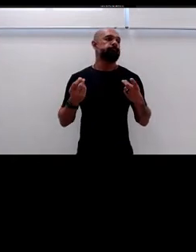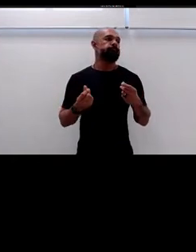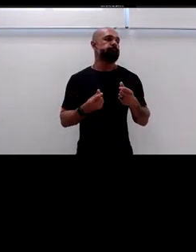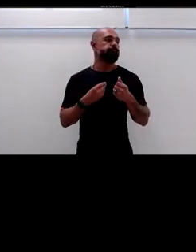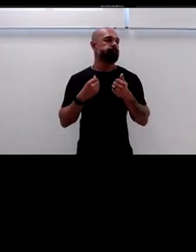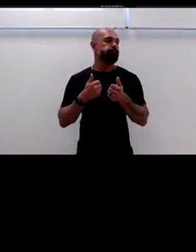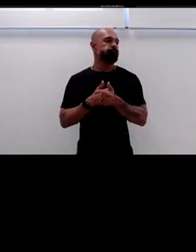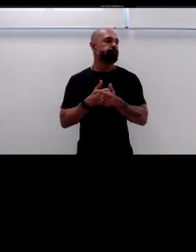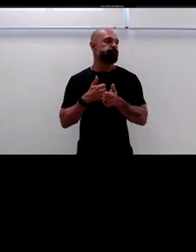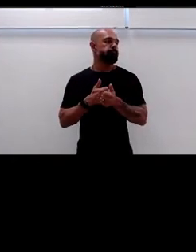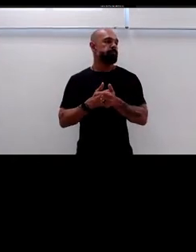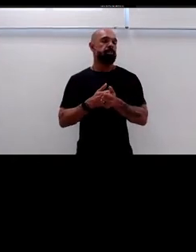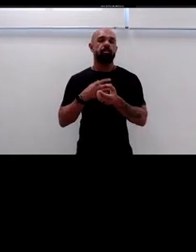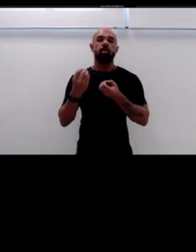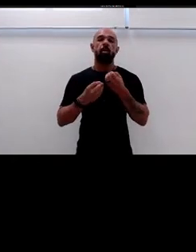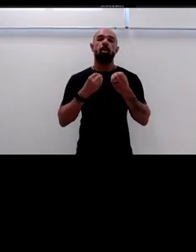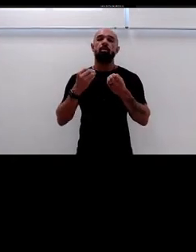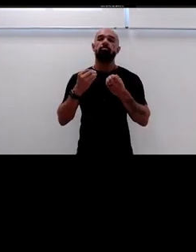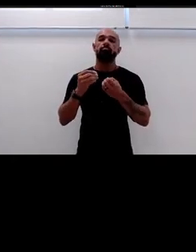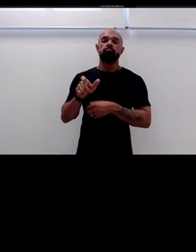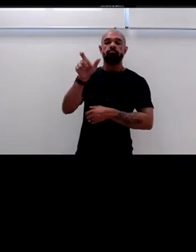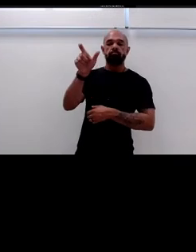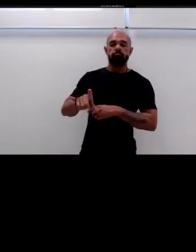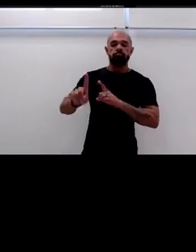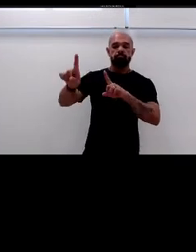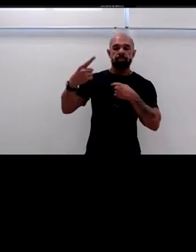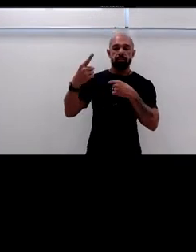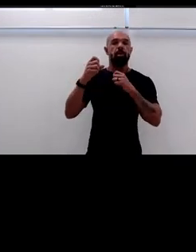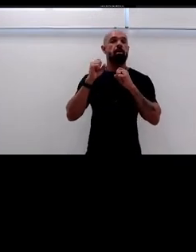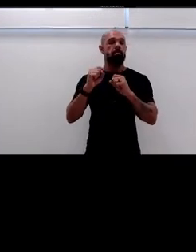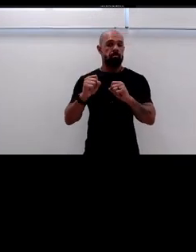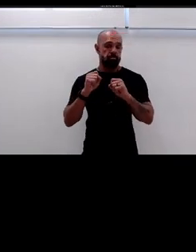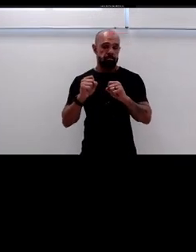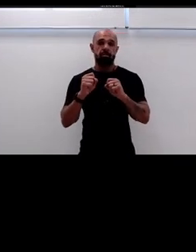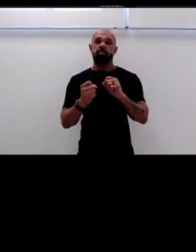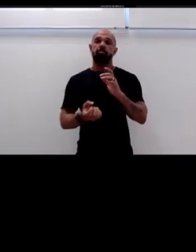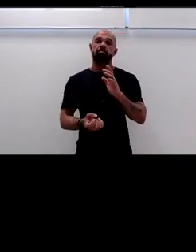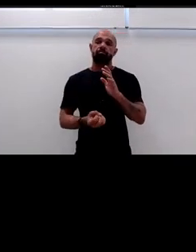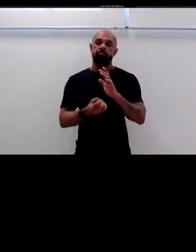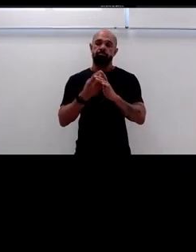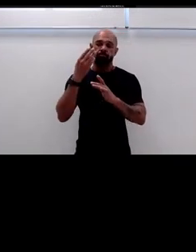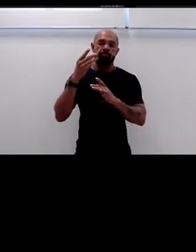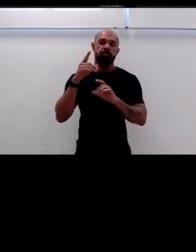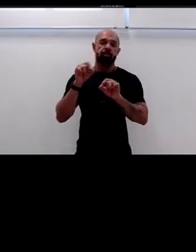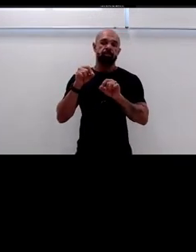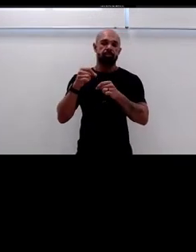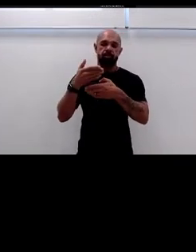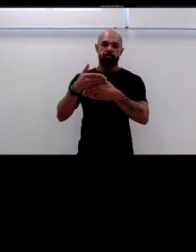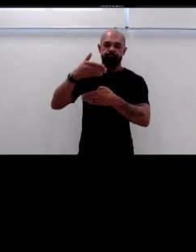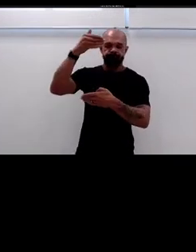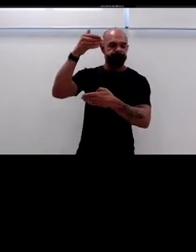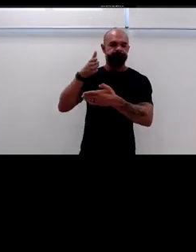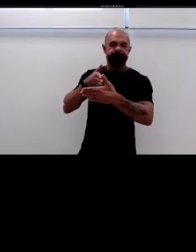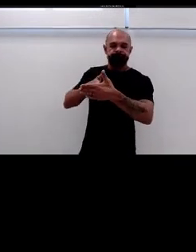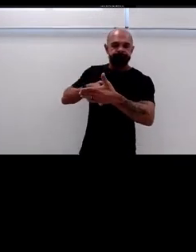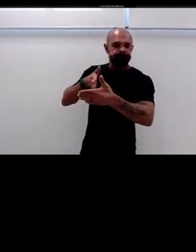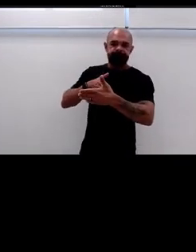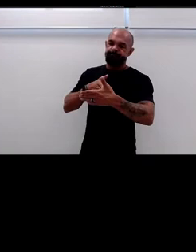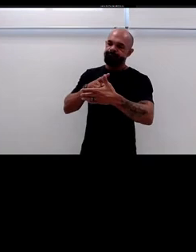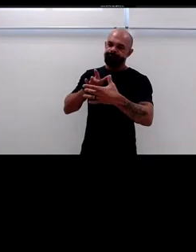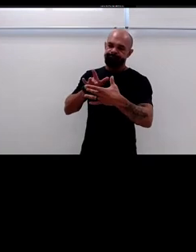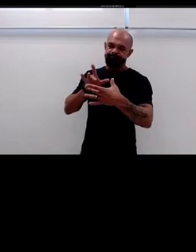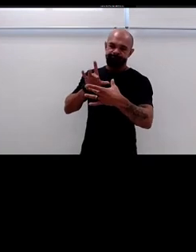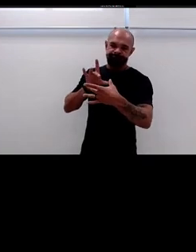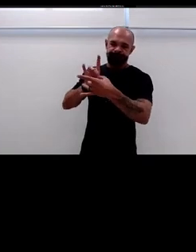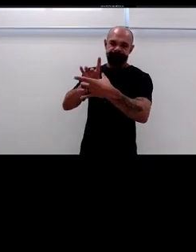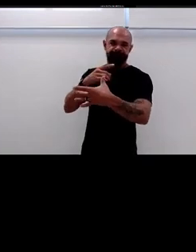a reação do próximo. Pô, nem criar uma faixa. Daqui você não passa, cara. Daqui você não entra e você